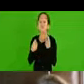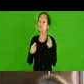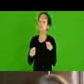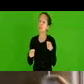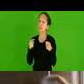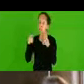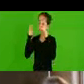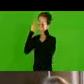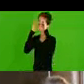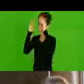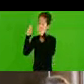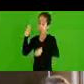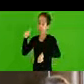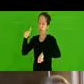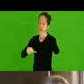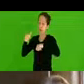análise de conteúdo,